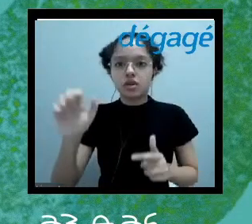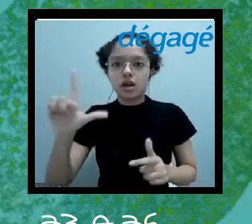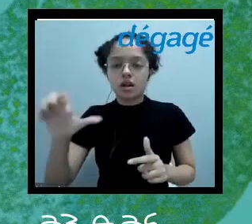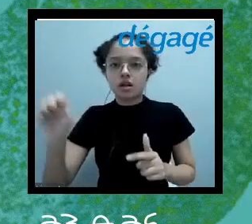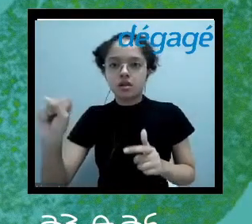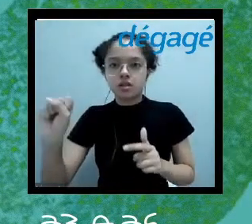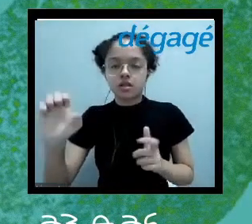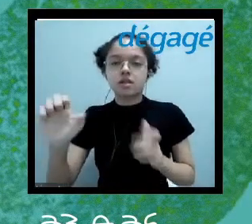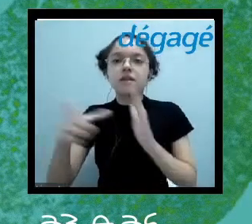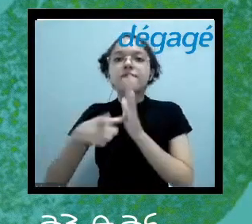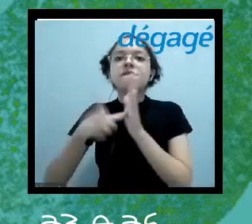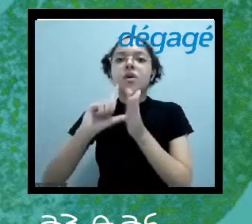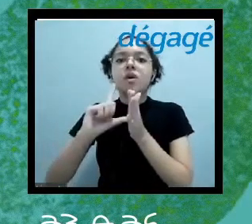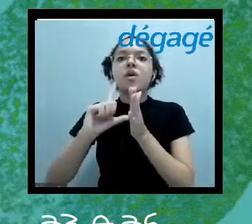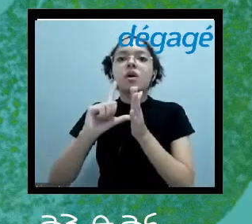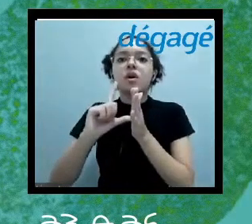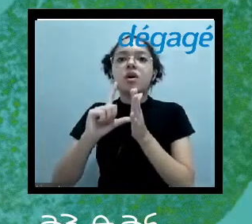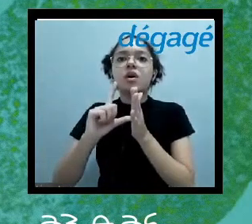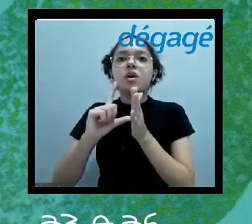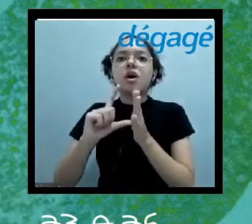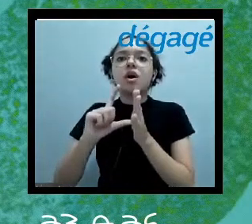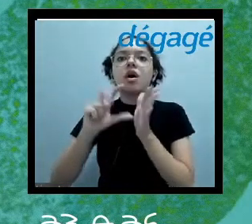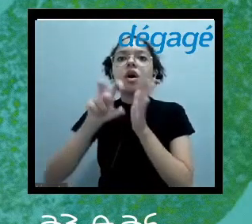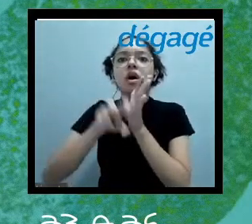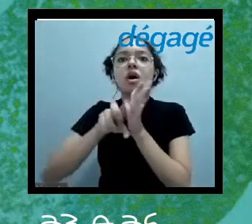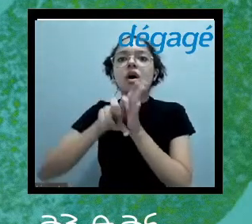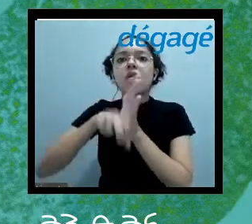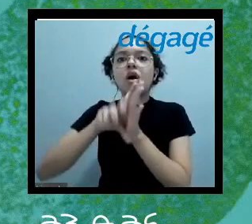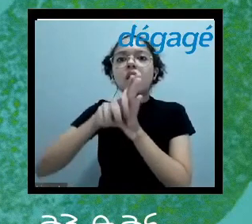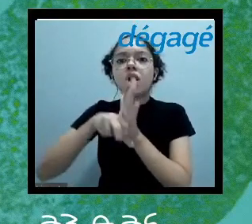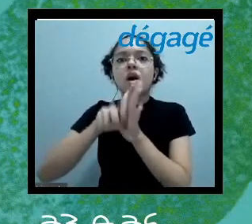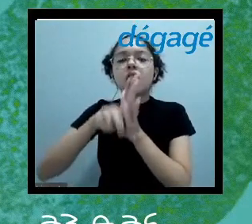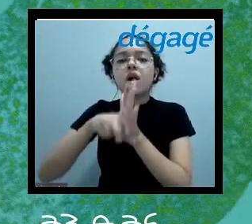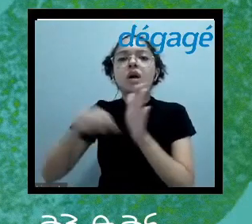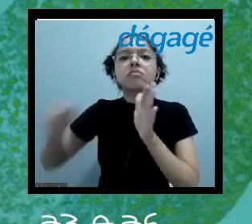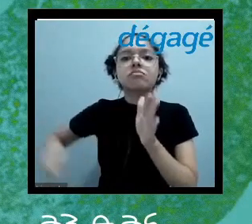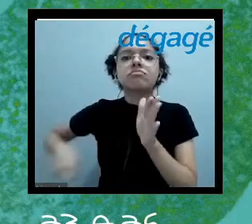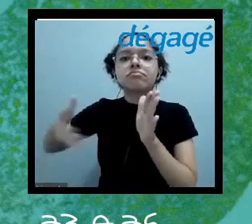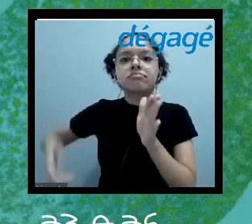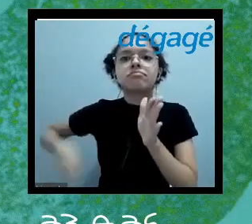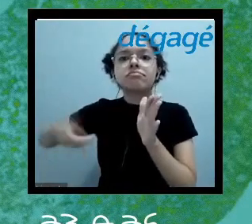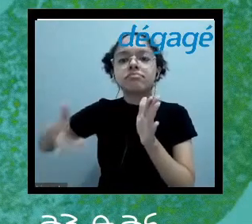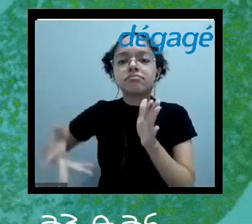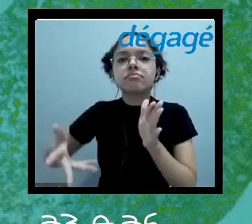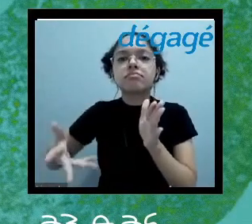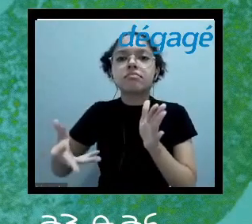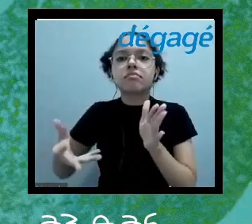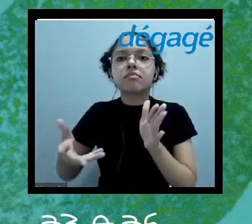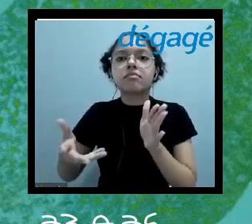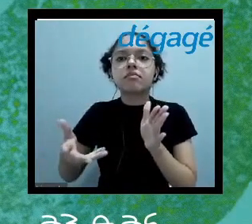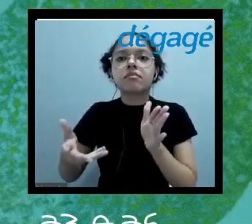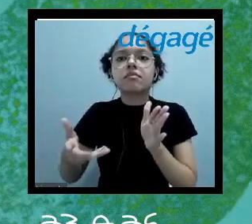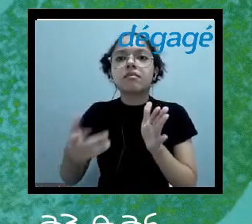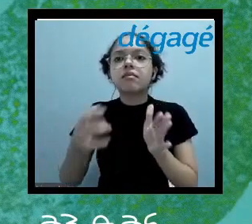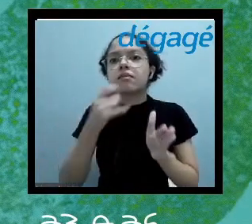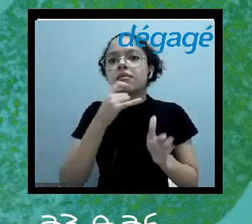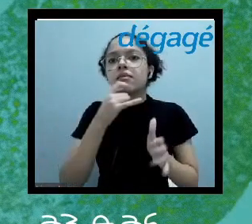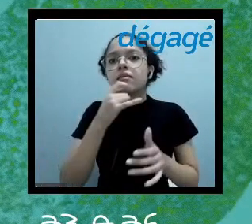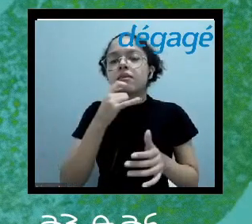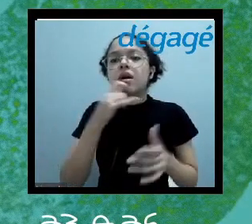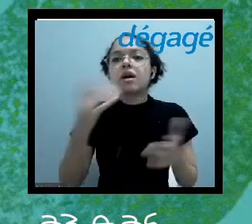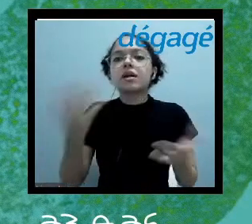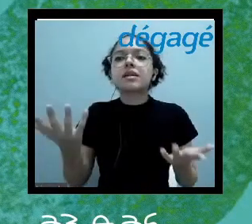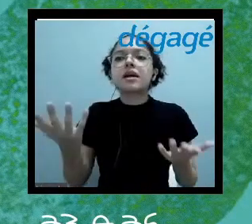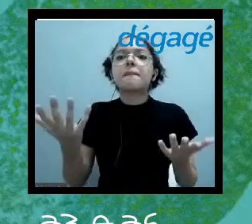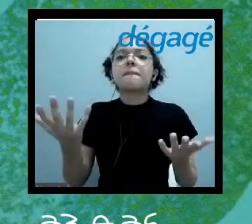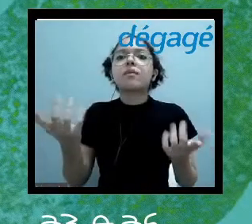os cadeirantes que eram muito comprometidos cognitivamente, eles não respondiam da forma que a Carly mostrou